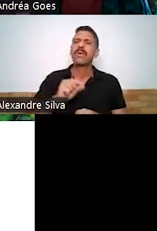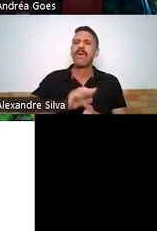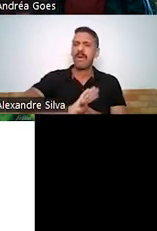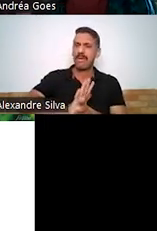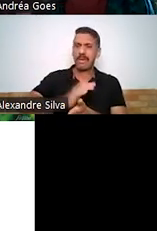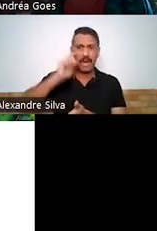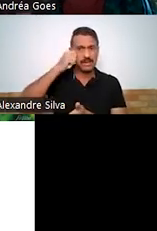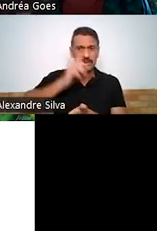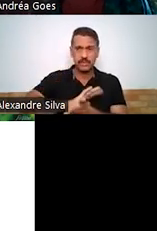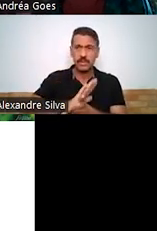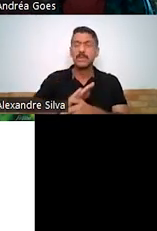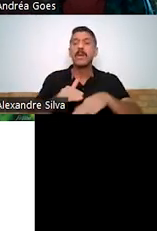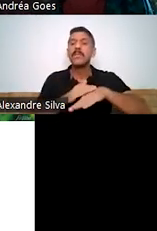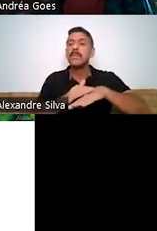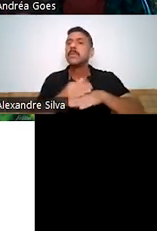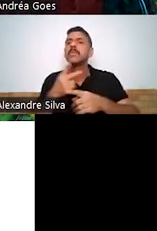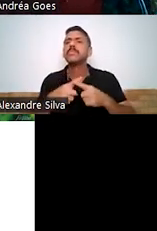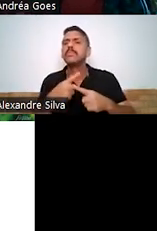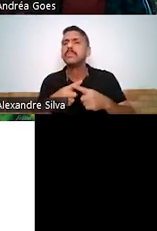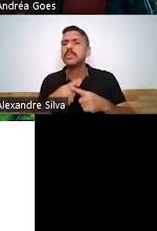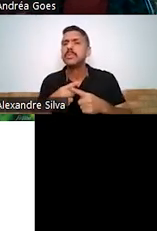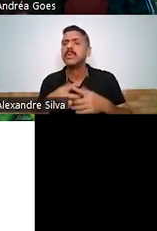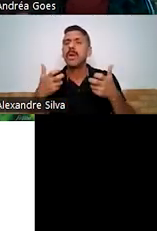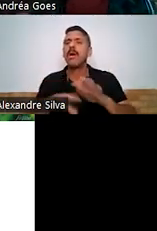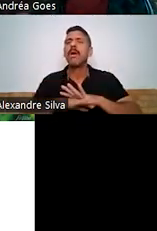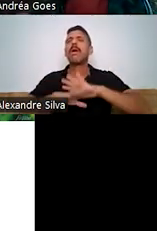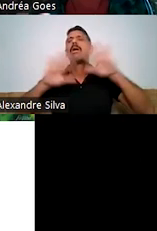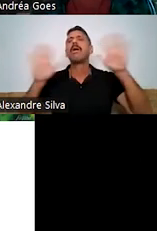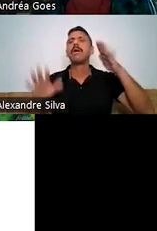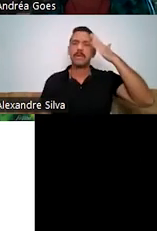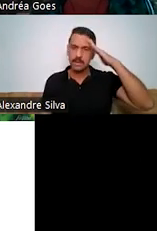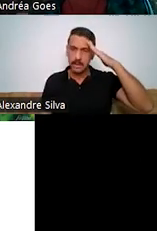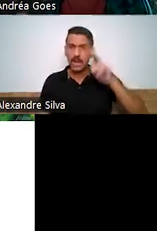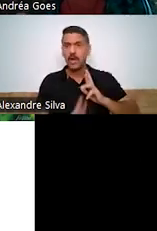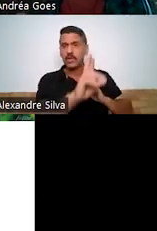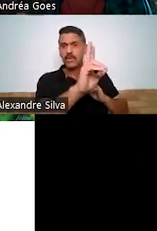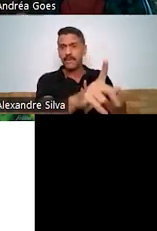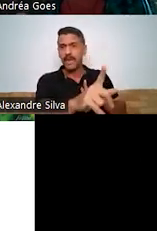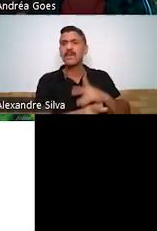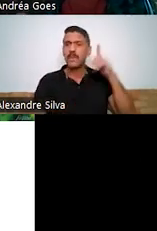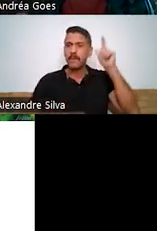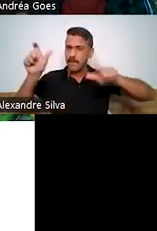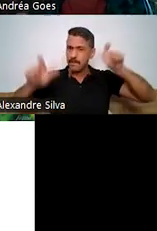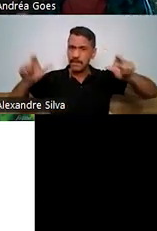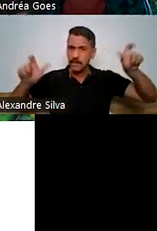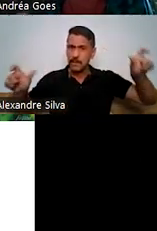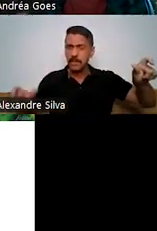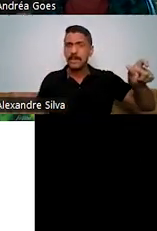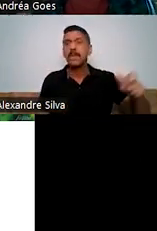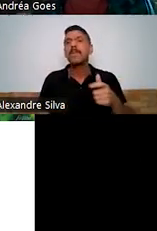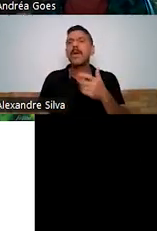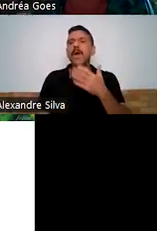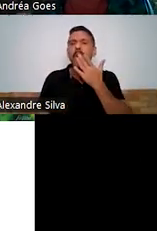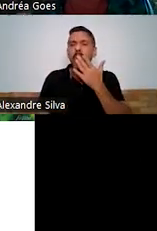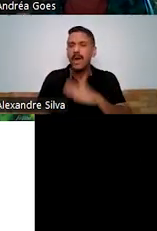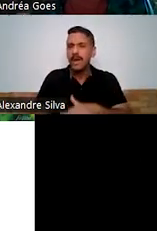de pele do indivíduo? Então, meio que desmistificar a diferença entre pessoas através de cor de pele,